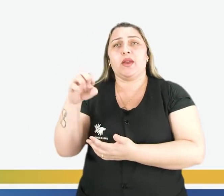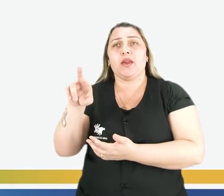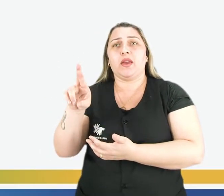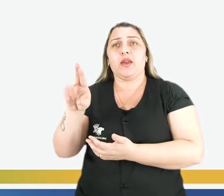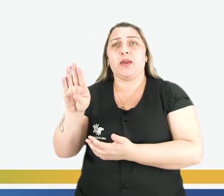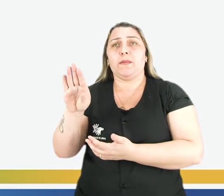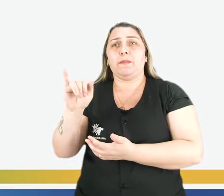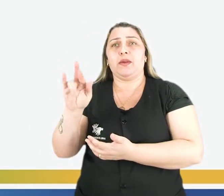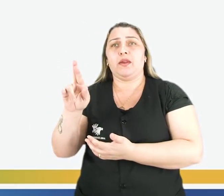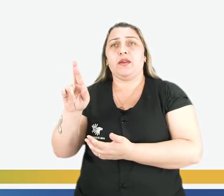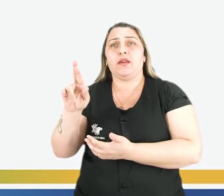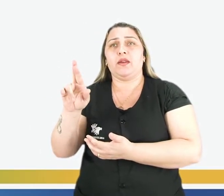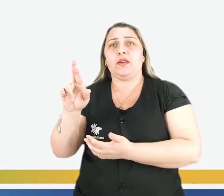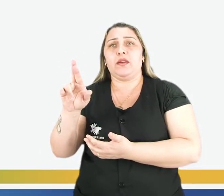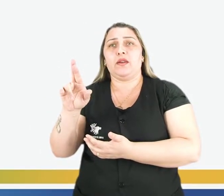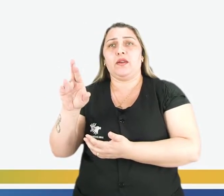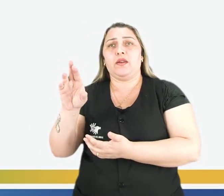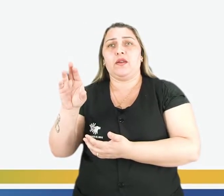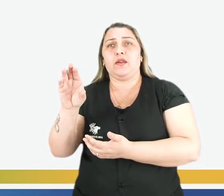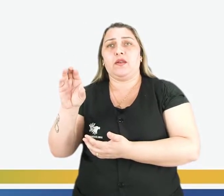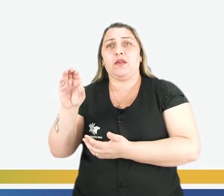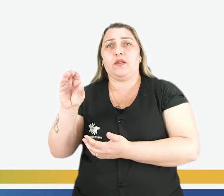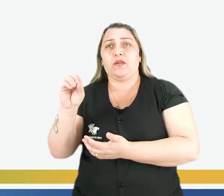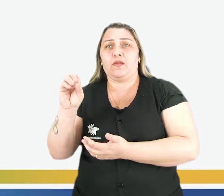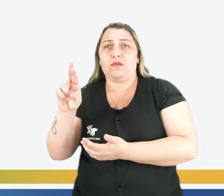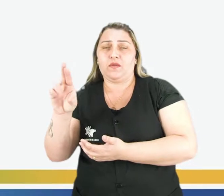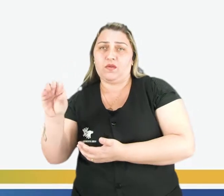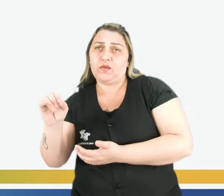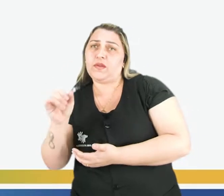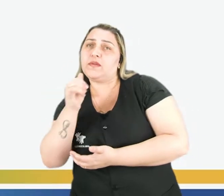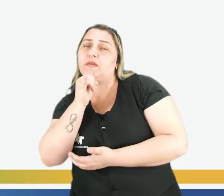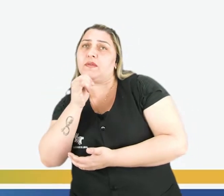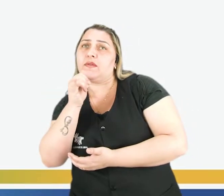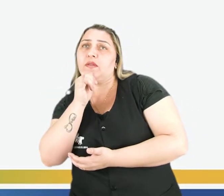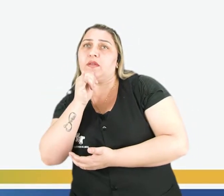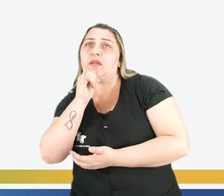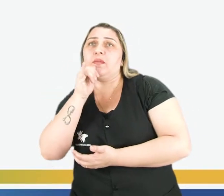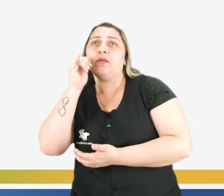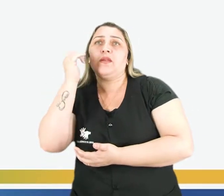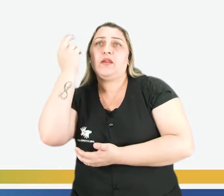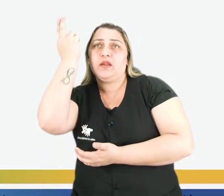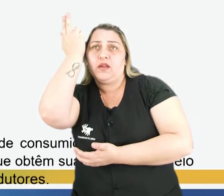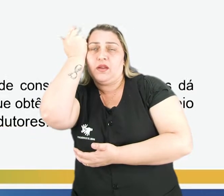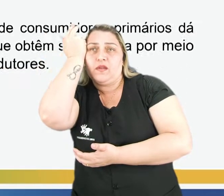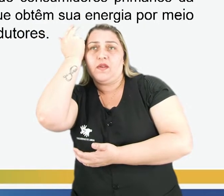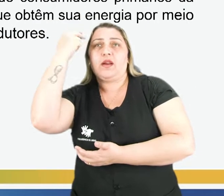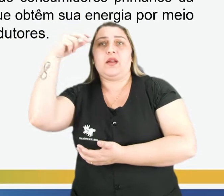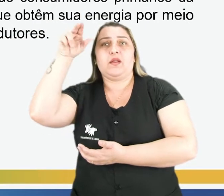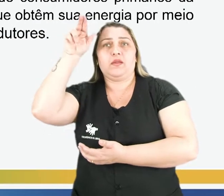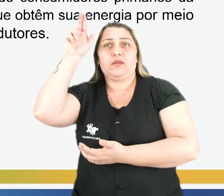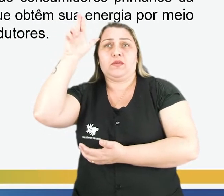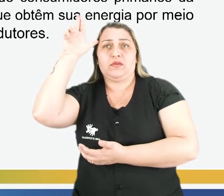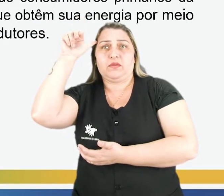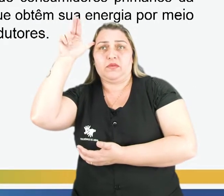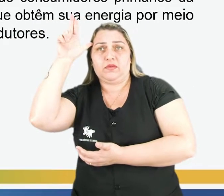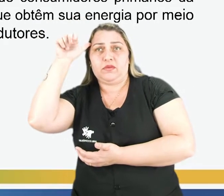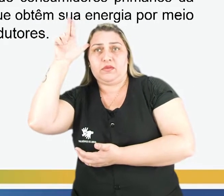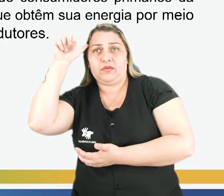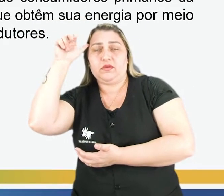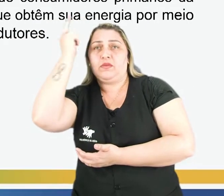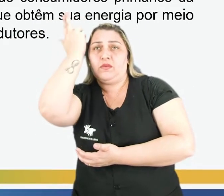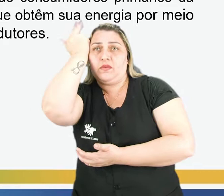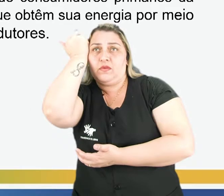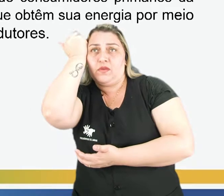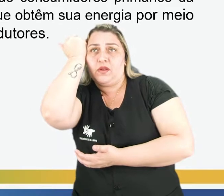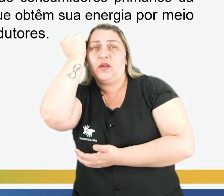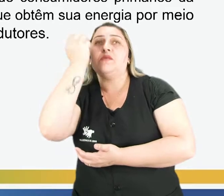e onívoros. Alguns exemplos são o cavalo, o coelho e a girafa. Vamos lá. Já os